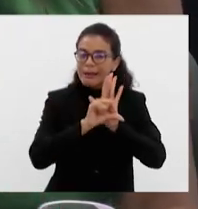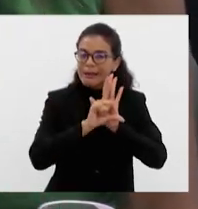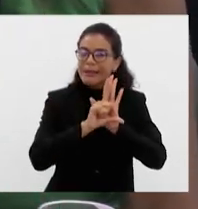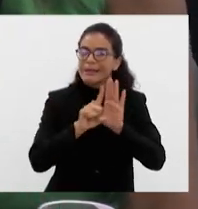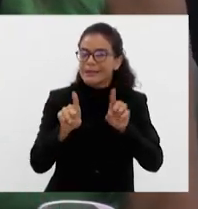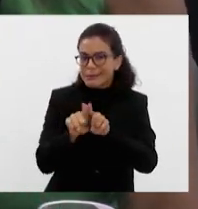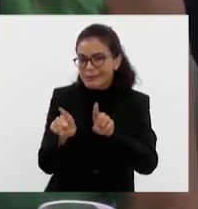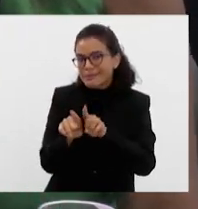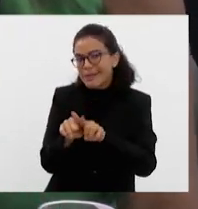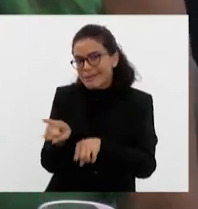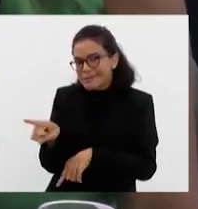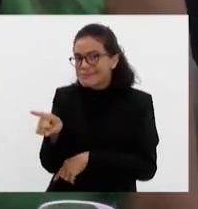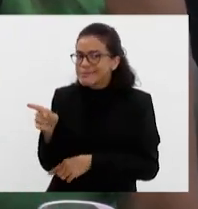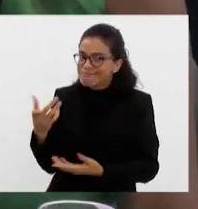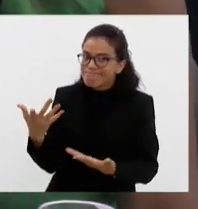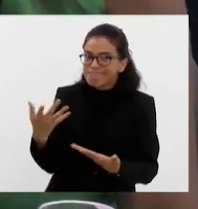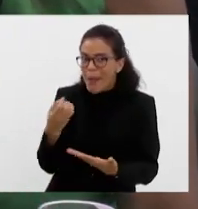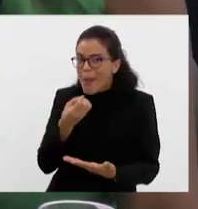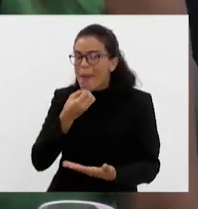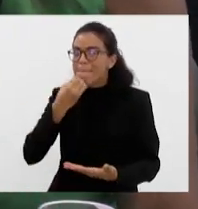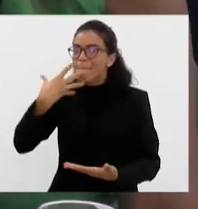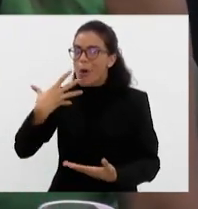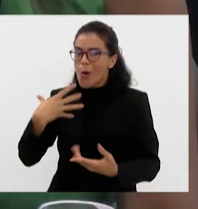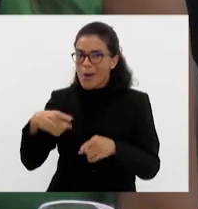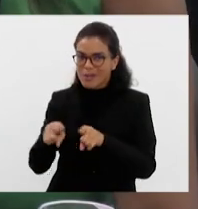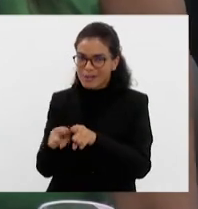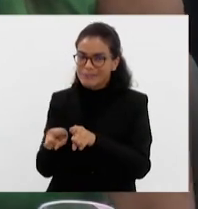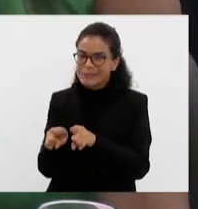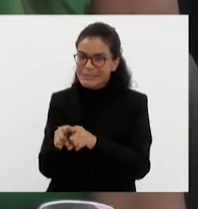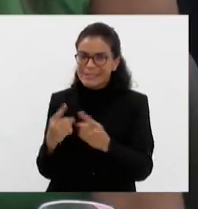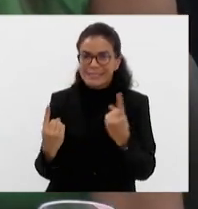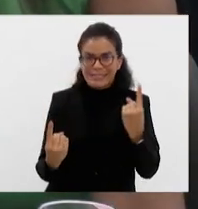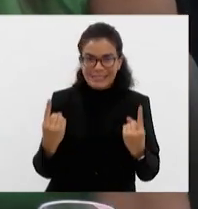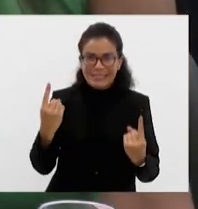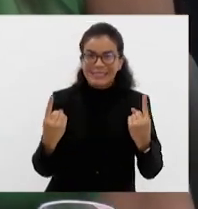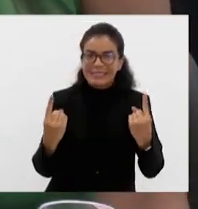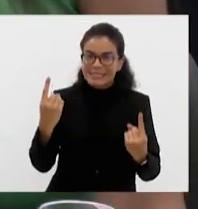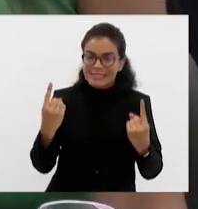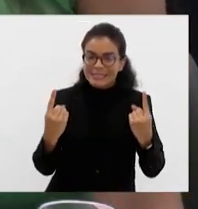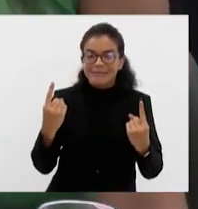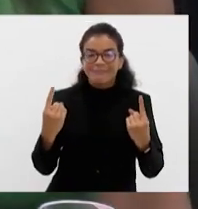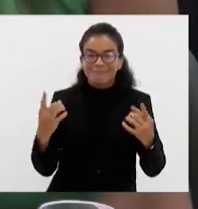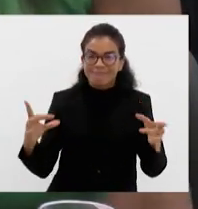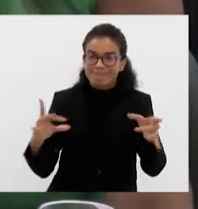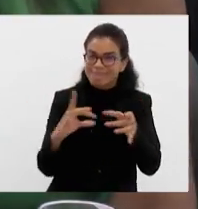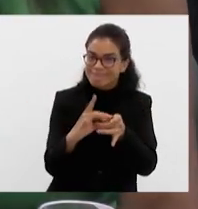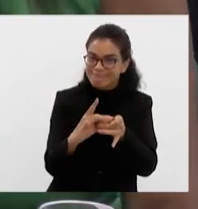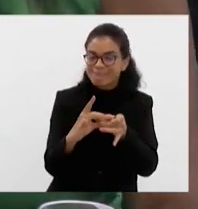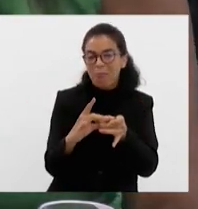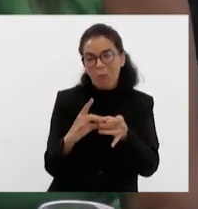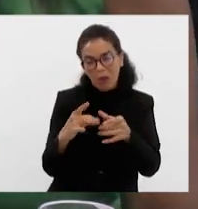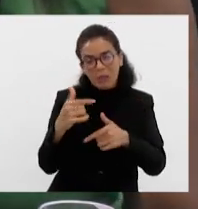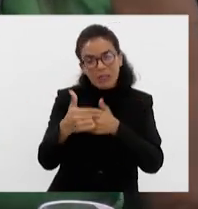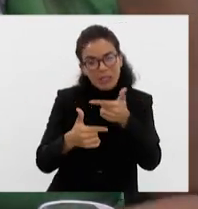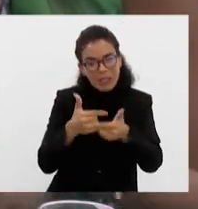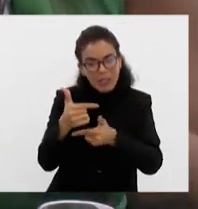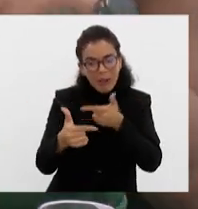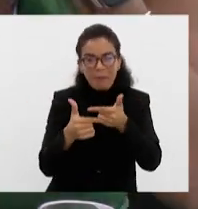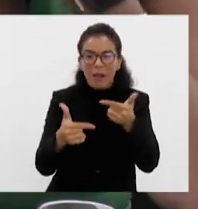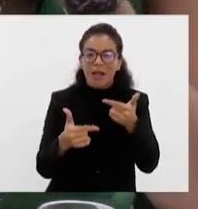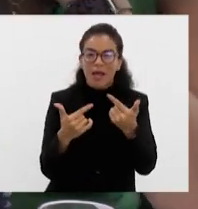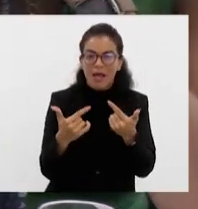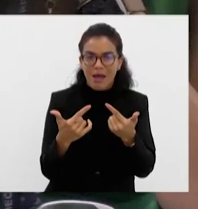é tão boa quanto, ou melhor, porque ela, de fato, ela é em si inclusiva. Então, acho que a gente pode trabalhar isso a quatro mãos